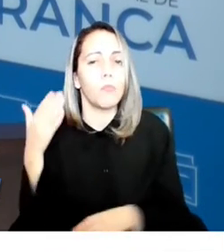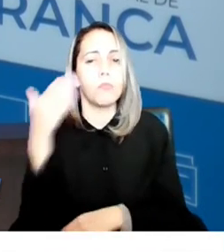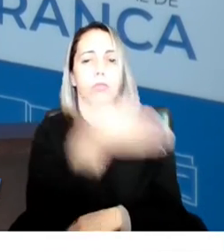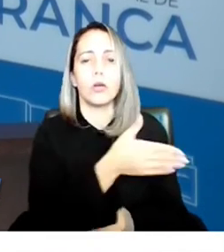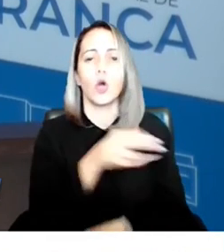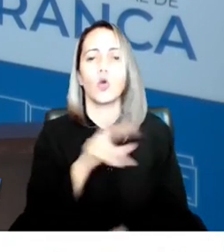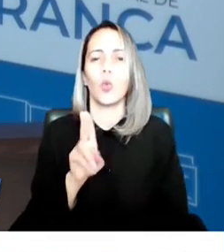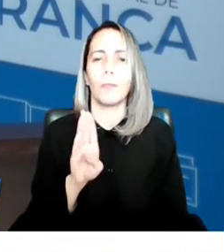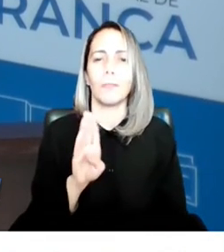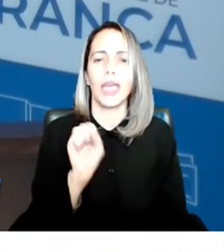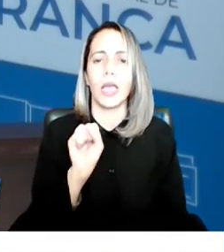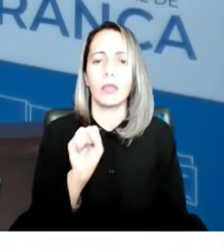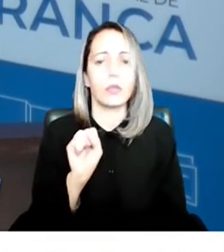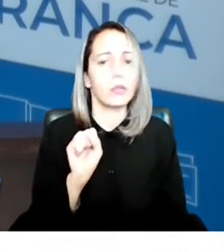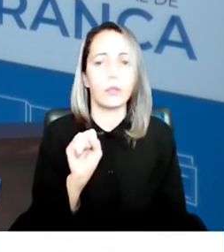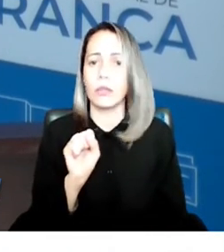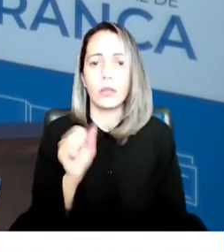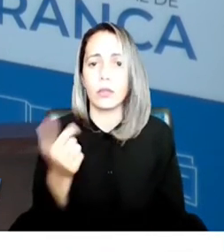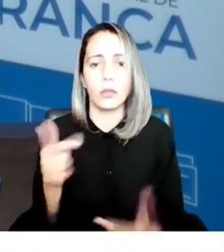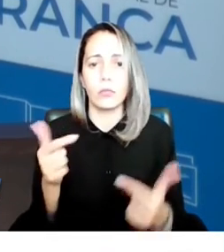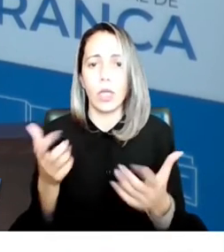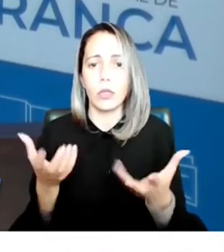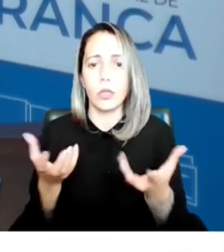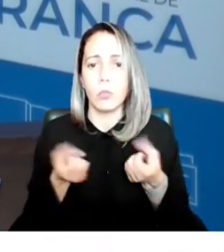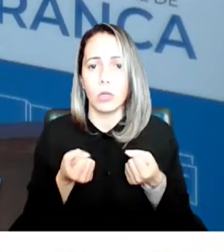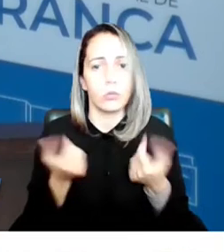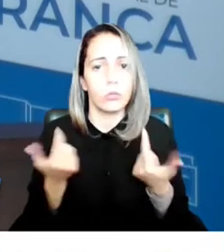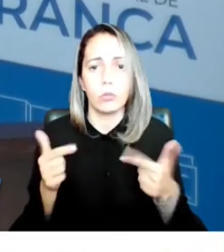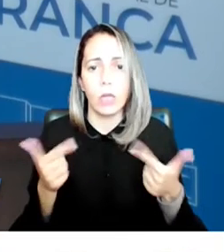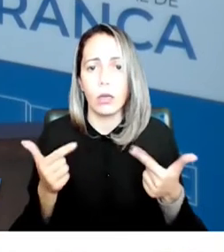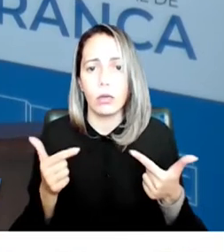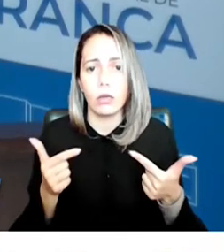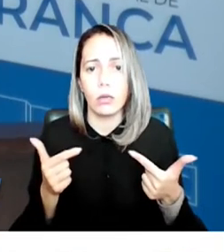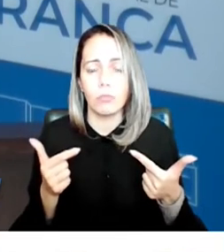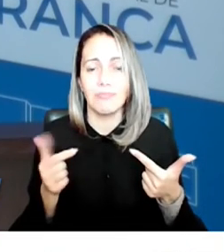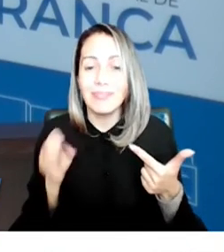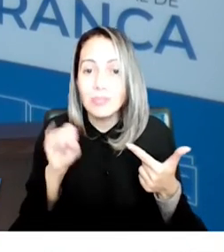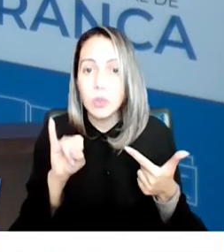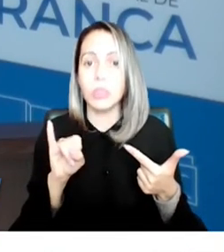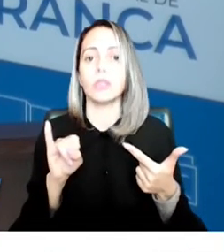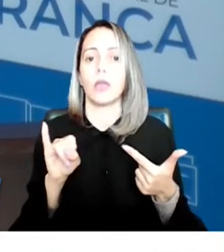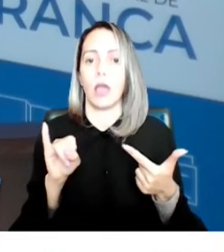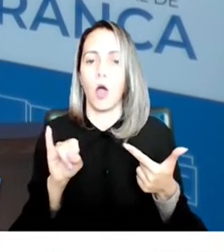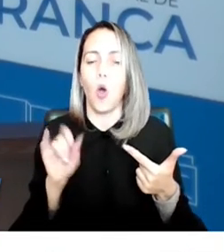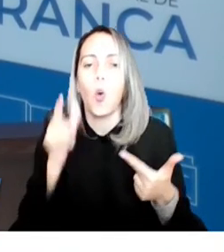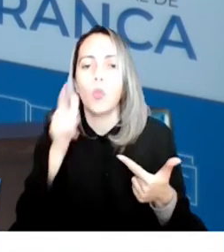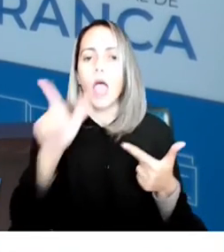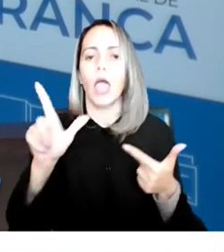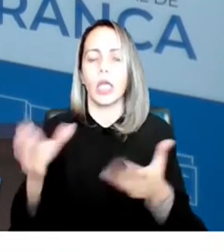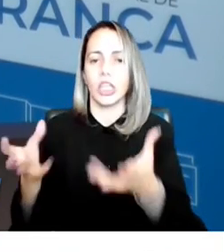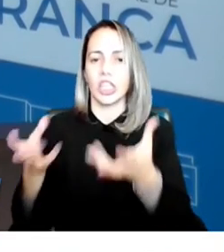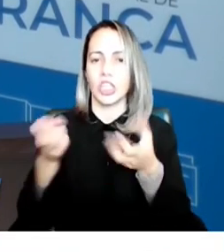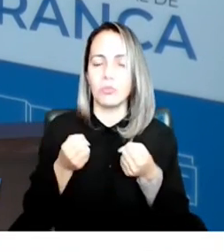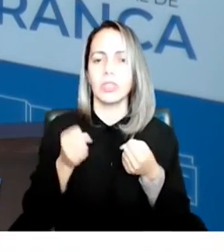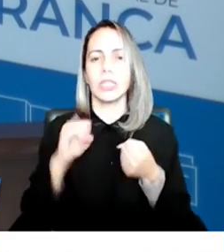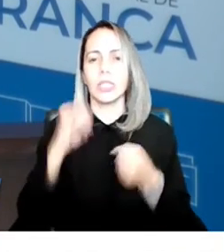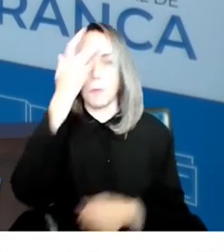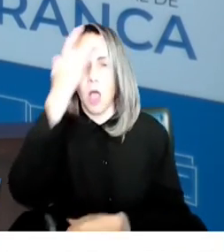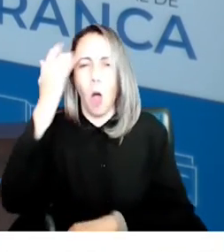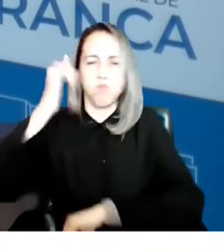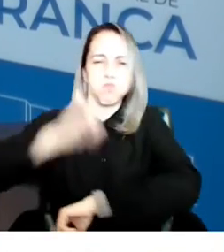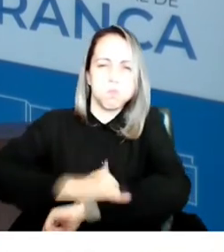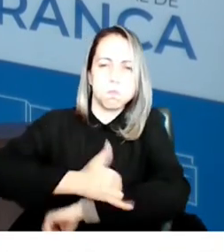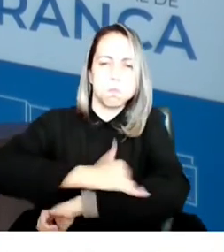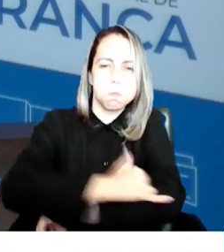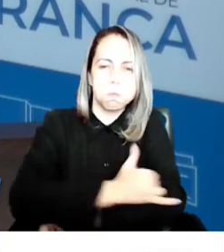atendidas. Quando elas são atendidas, pessoas obesas ou cadeirantes ou que não conseguem se